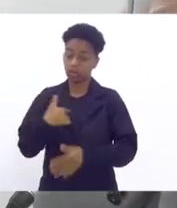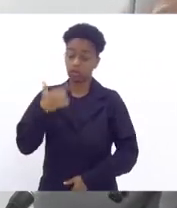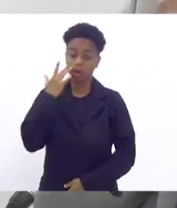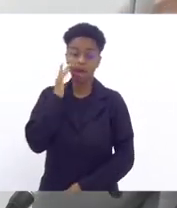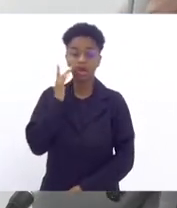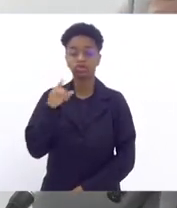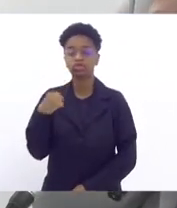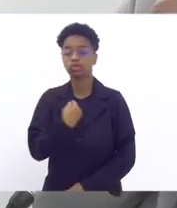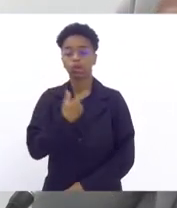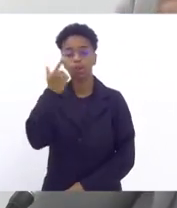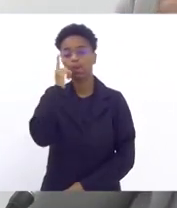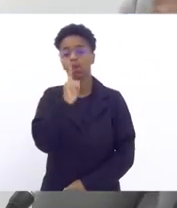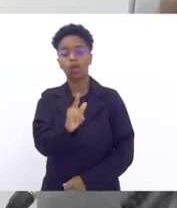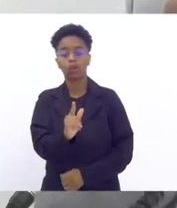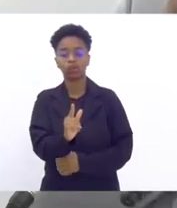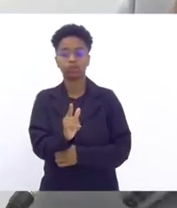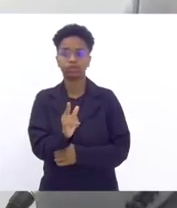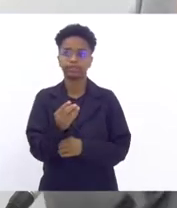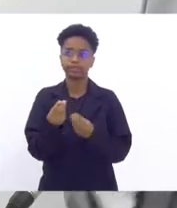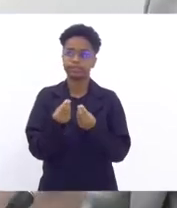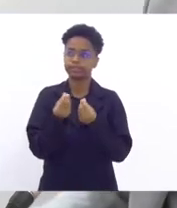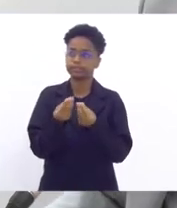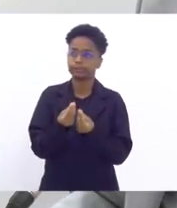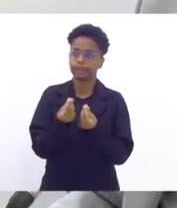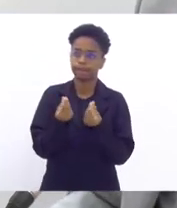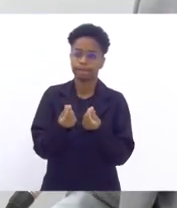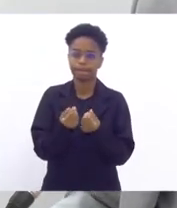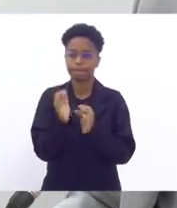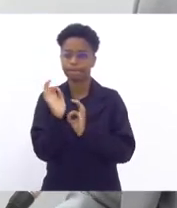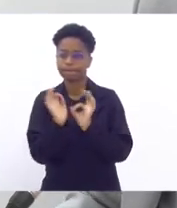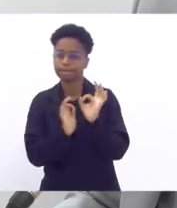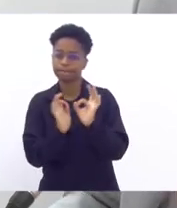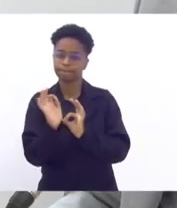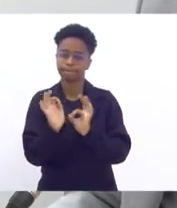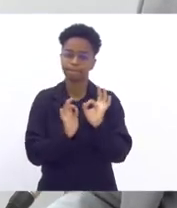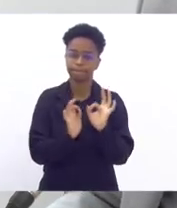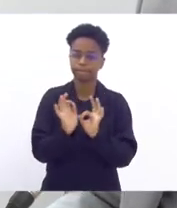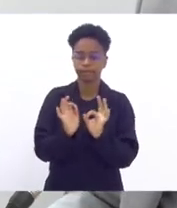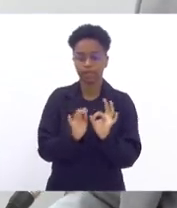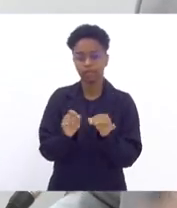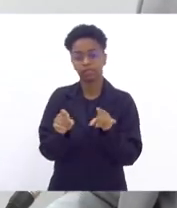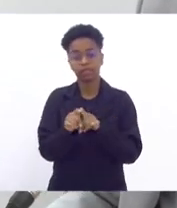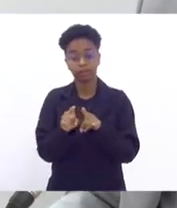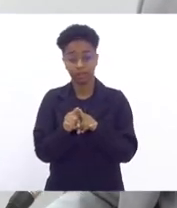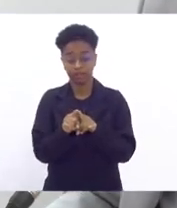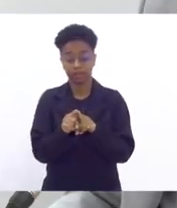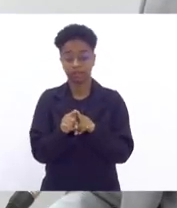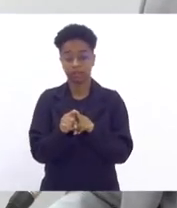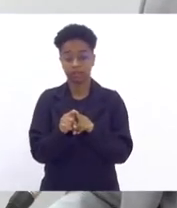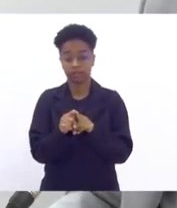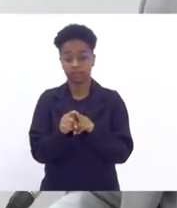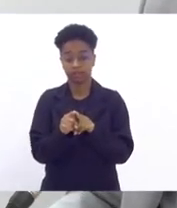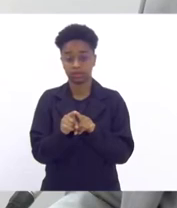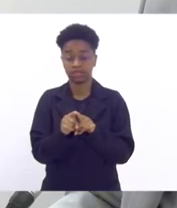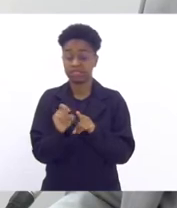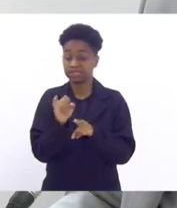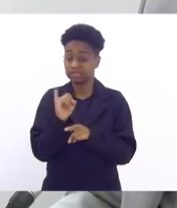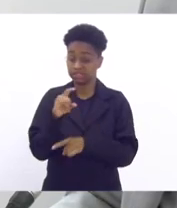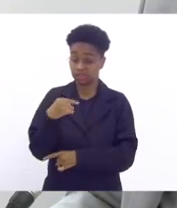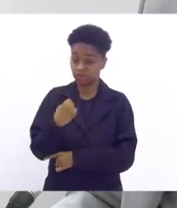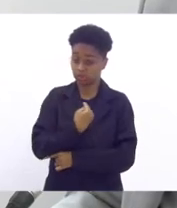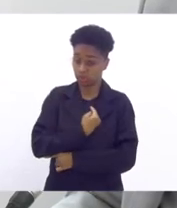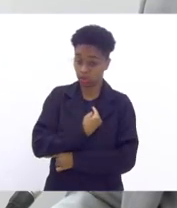chegar numa numa composição sobre as celemos e e fora isso quando a gente faz esse exercício